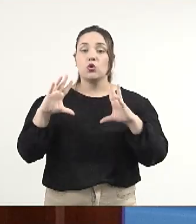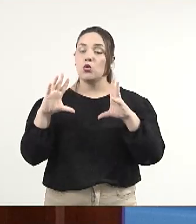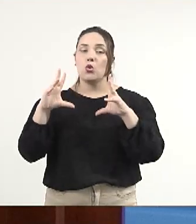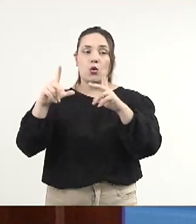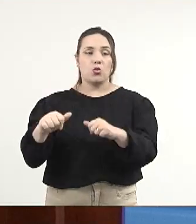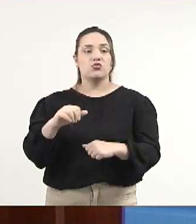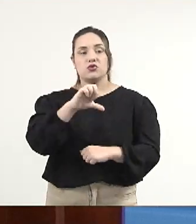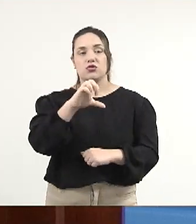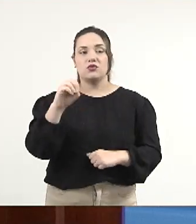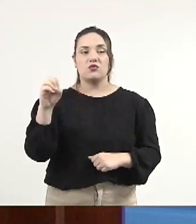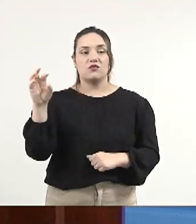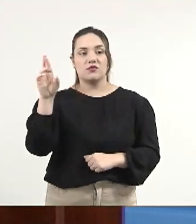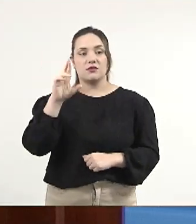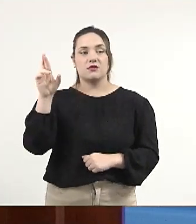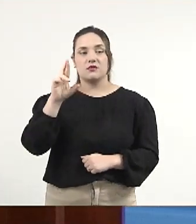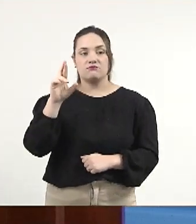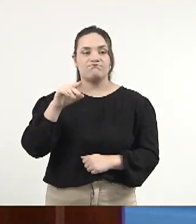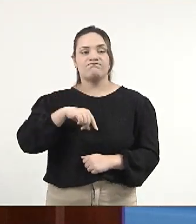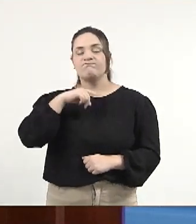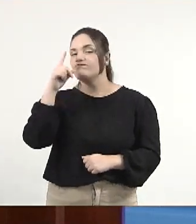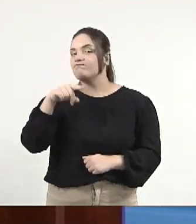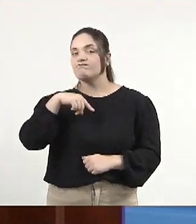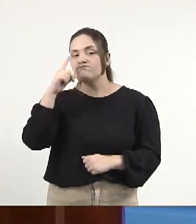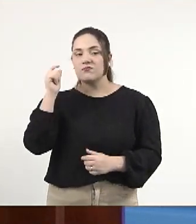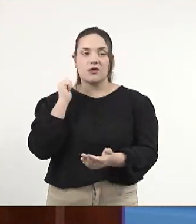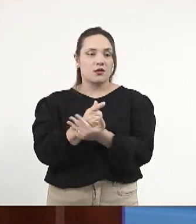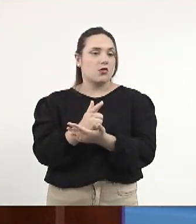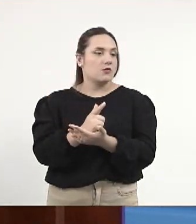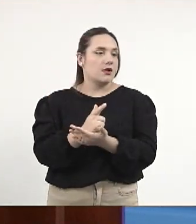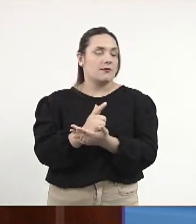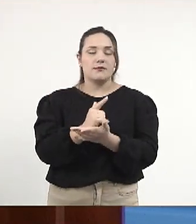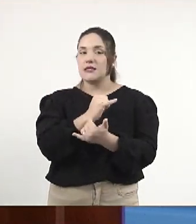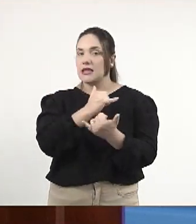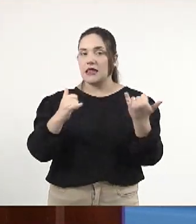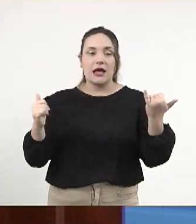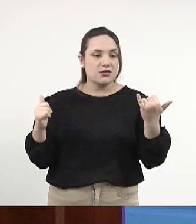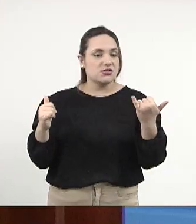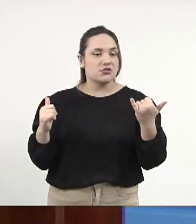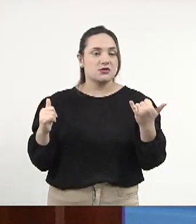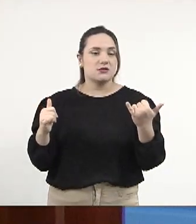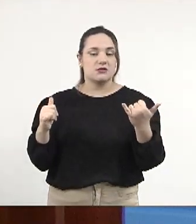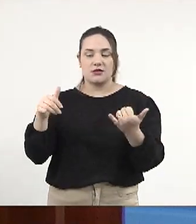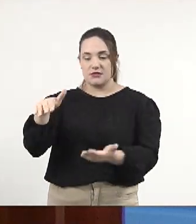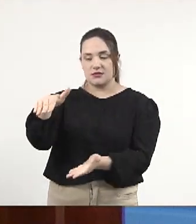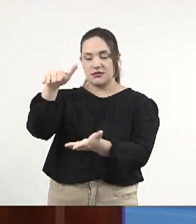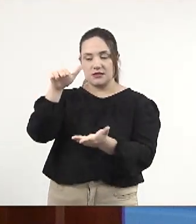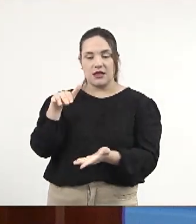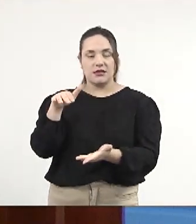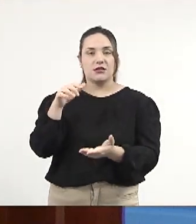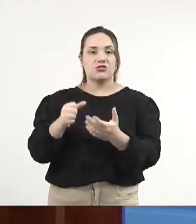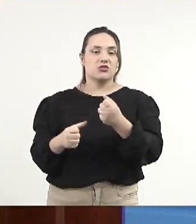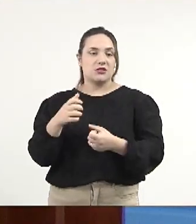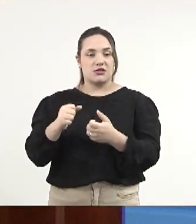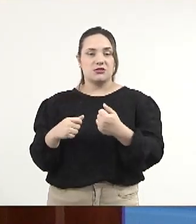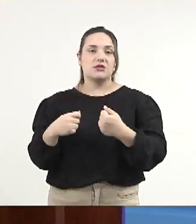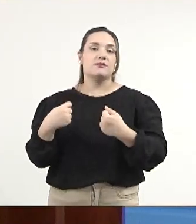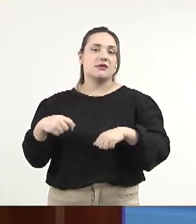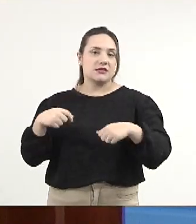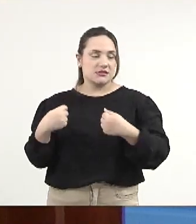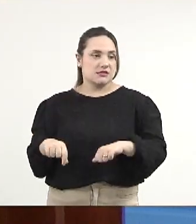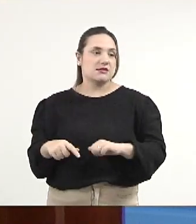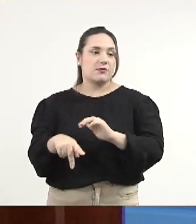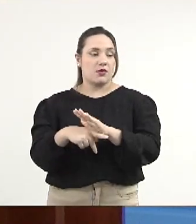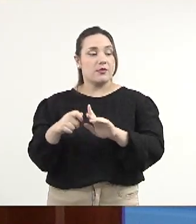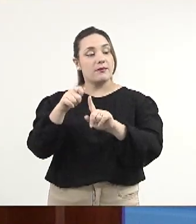de R$900, não dá para comprar metade das latinhas de leite que o seu filho precisa